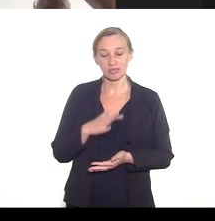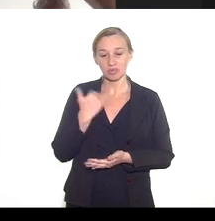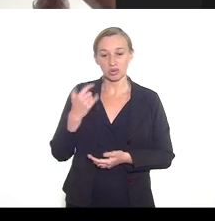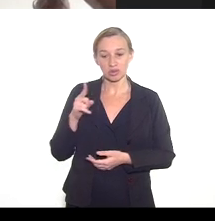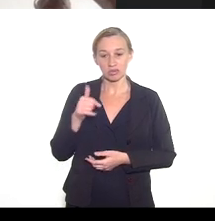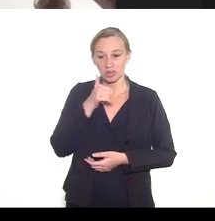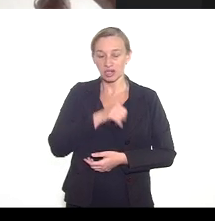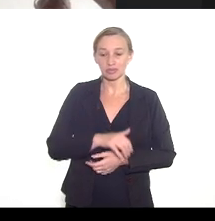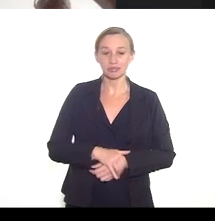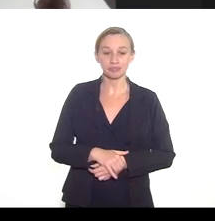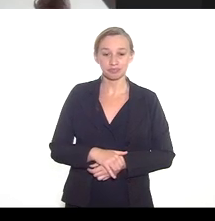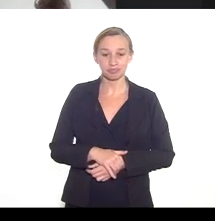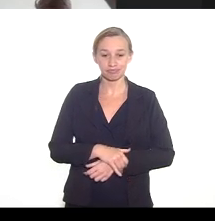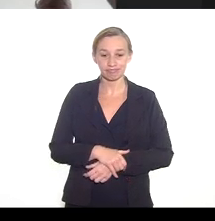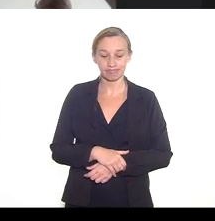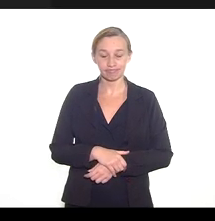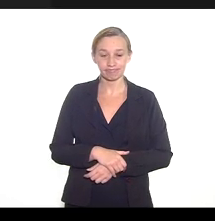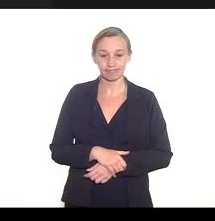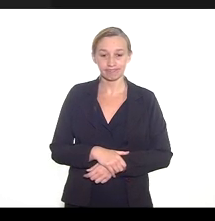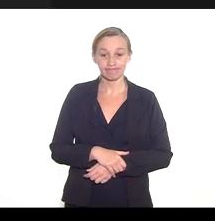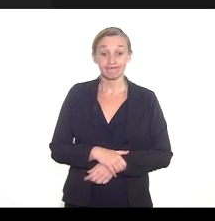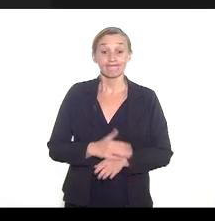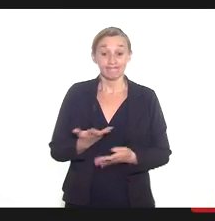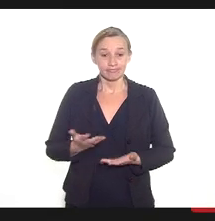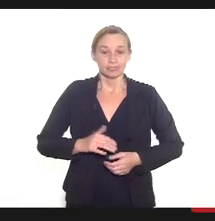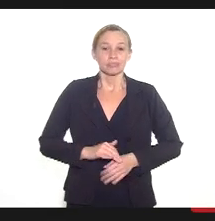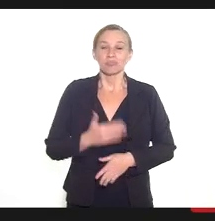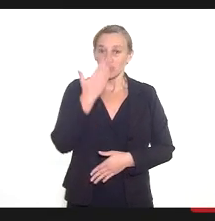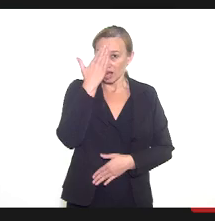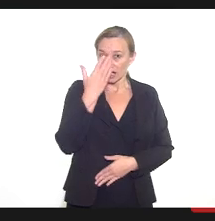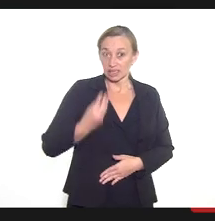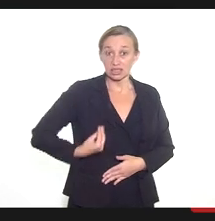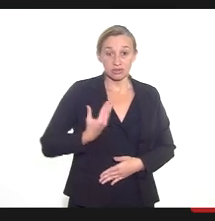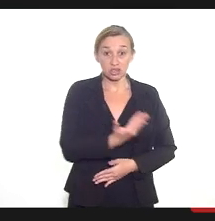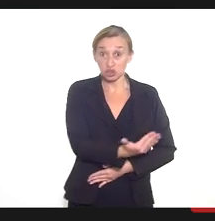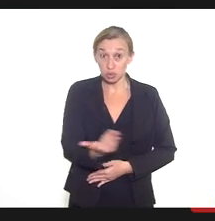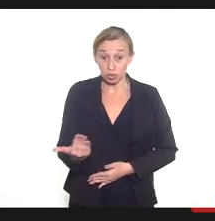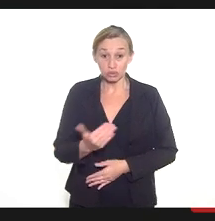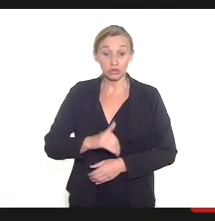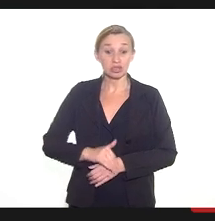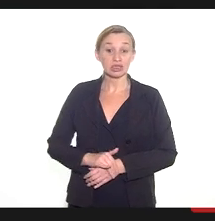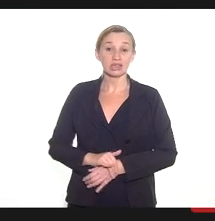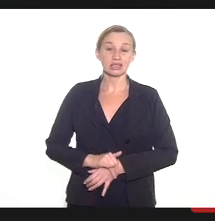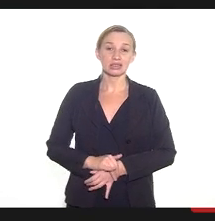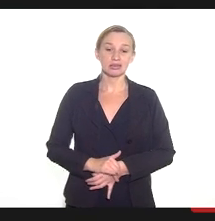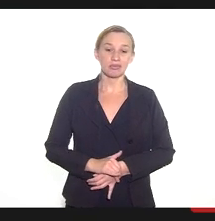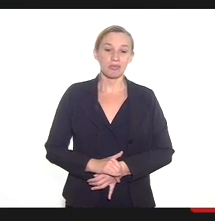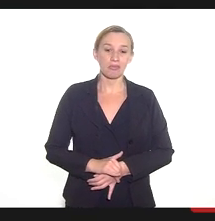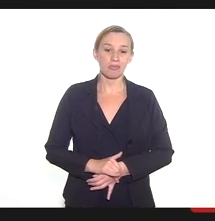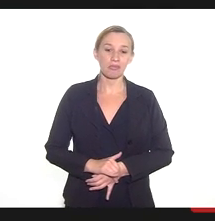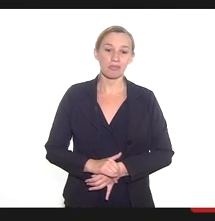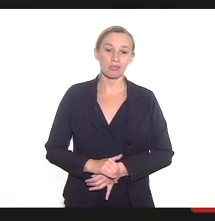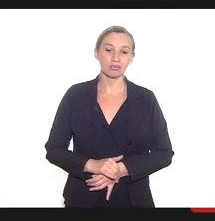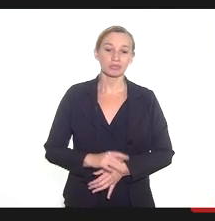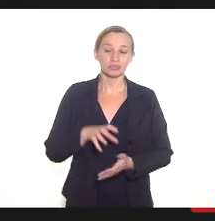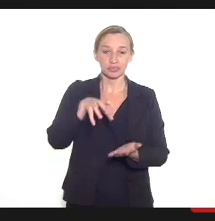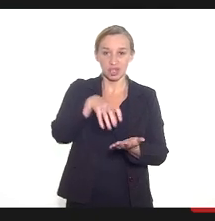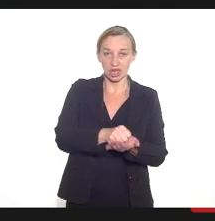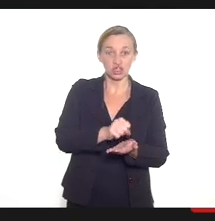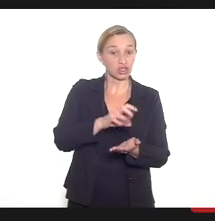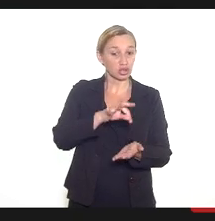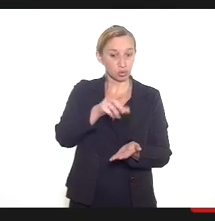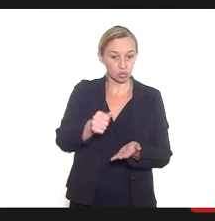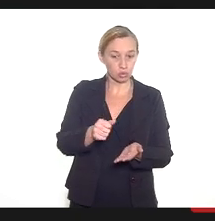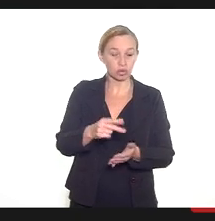Então, é difícil. Gente, eu agradeço a presença de todos. A gente está tudo registrado. A